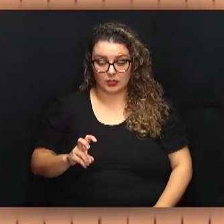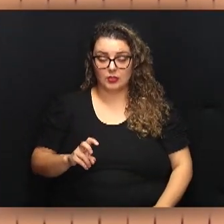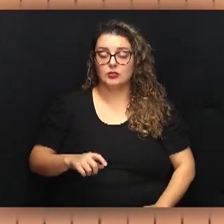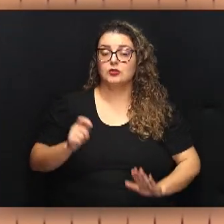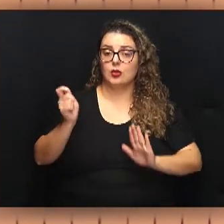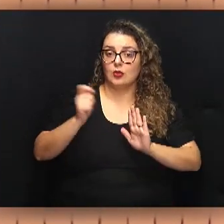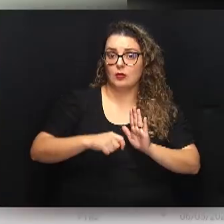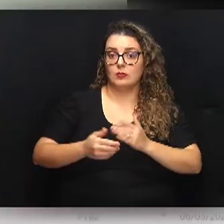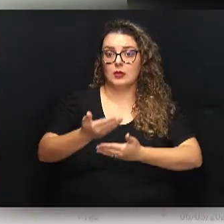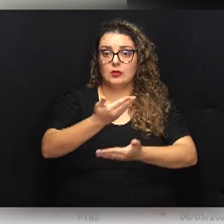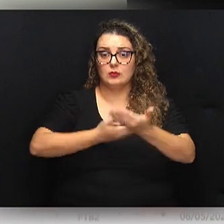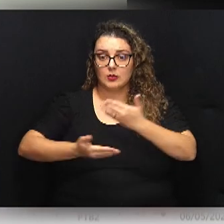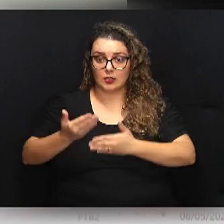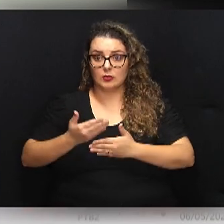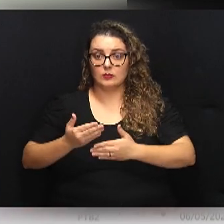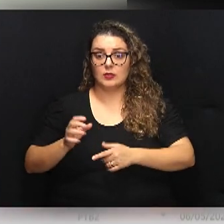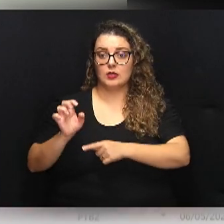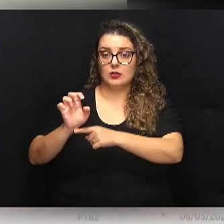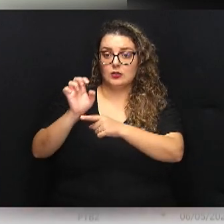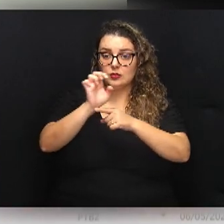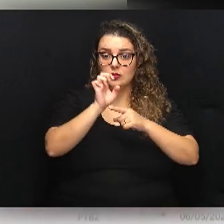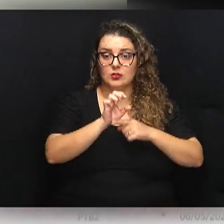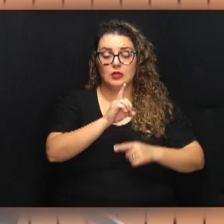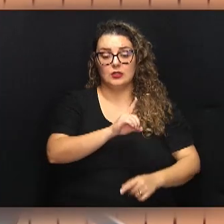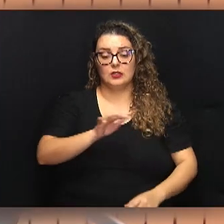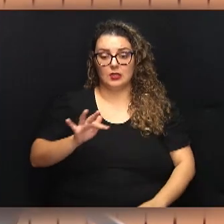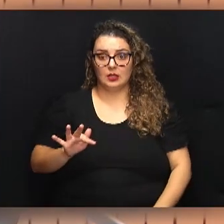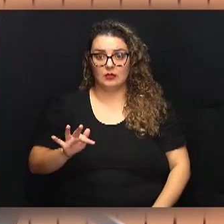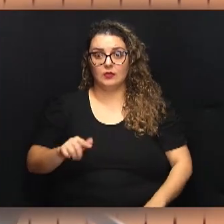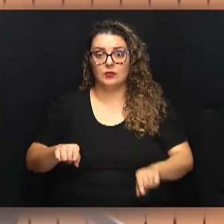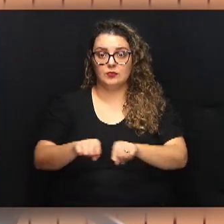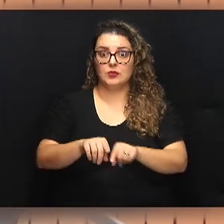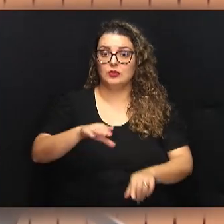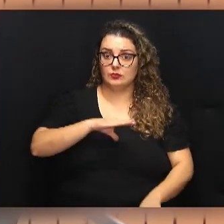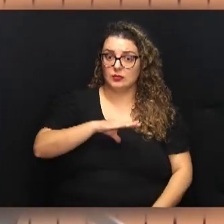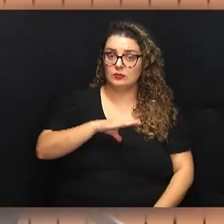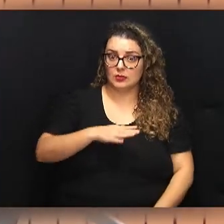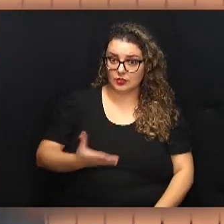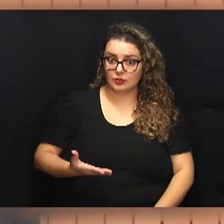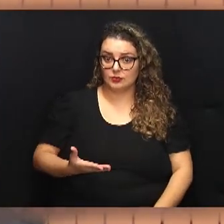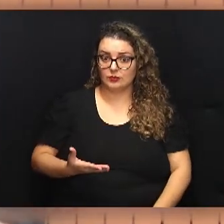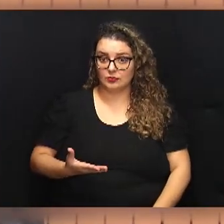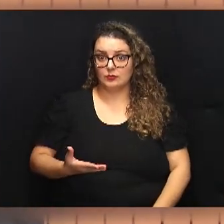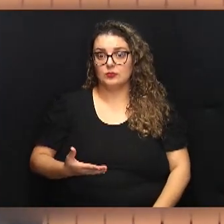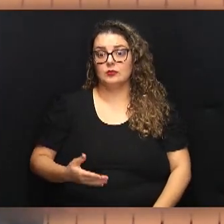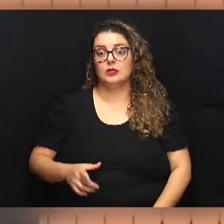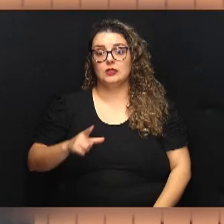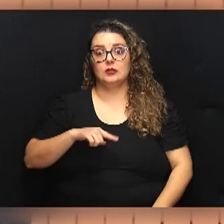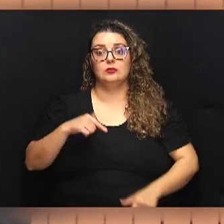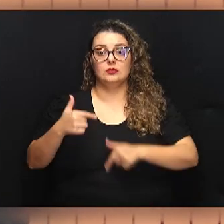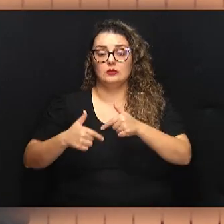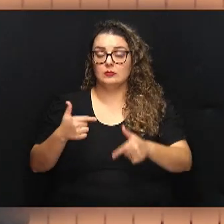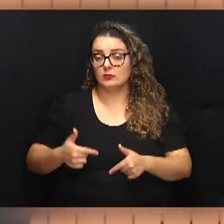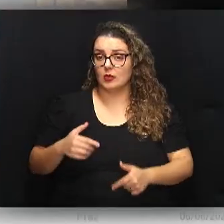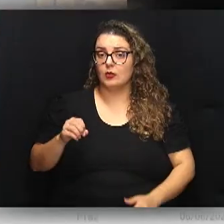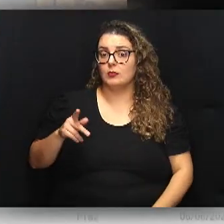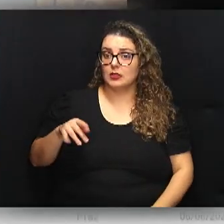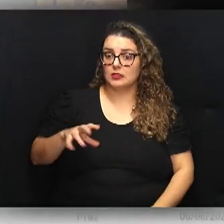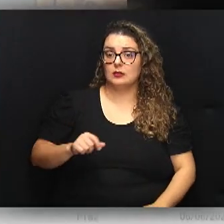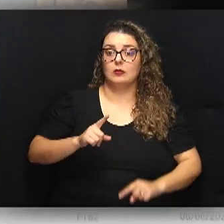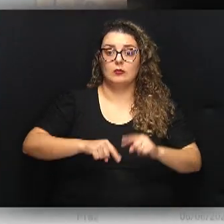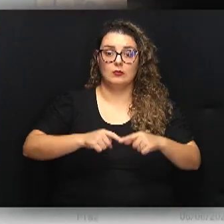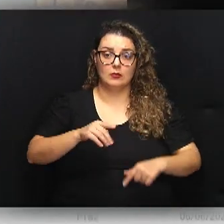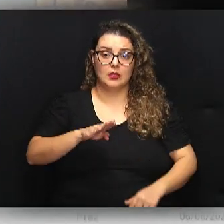competência compartilhada entre estados, Distrito Federal e os municípios, incidindo sobre operações com bens materiais